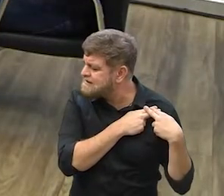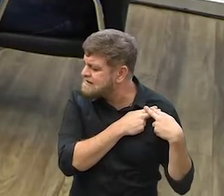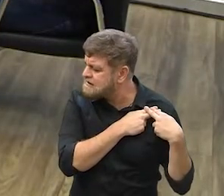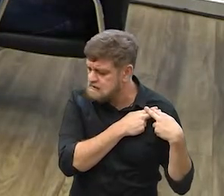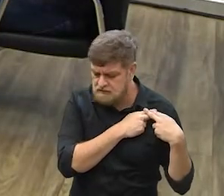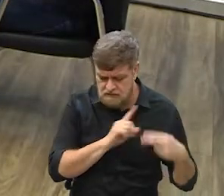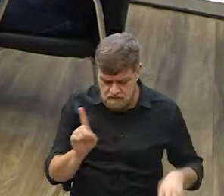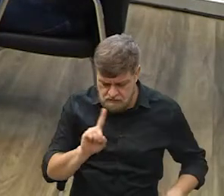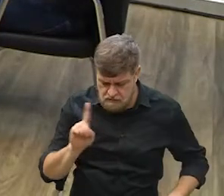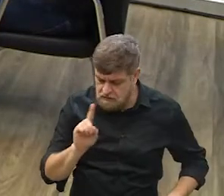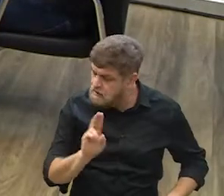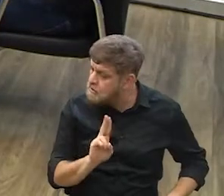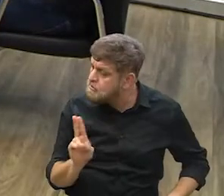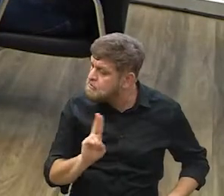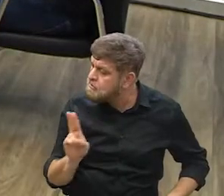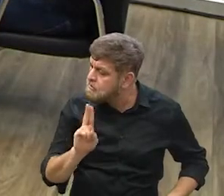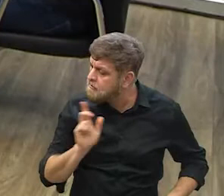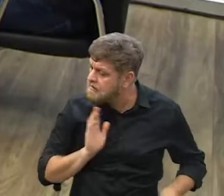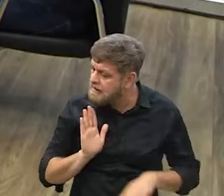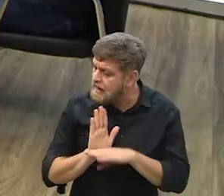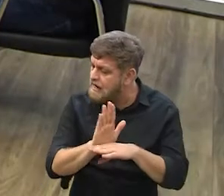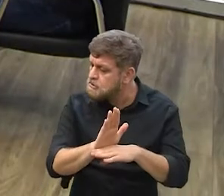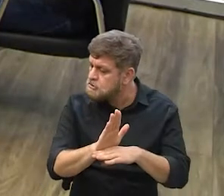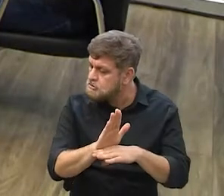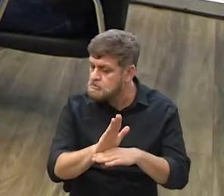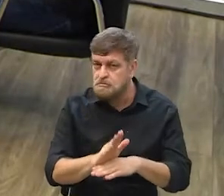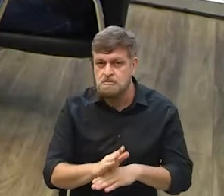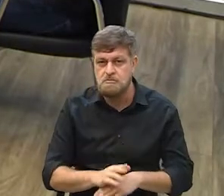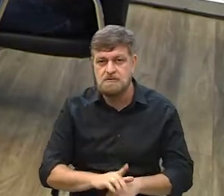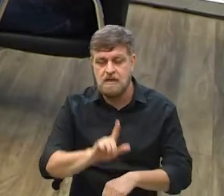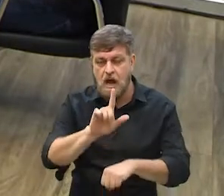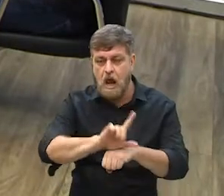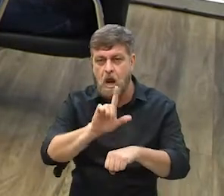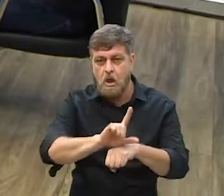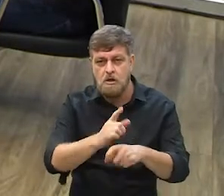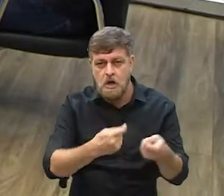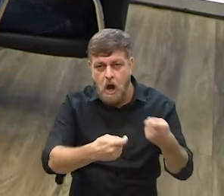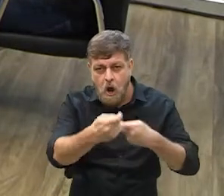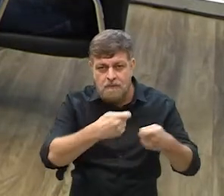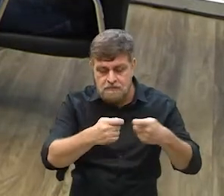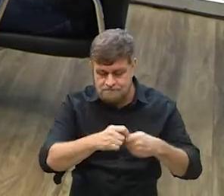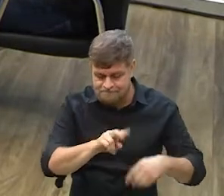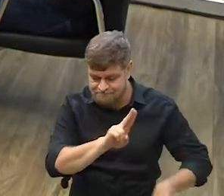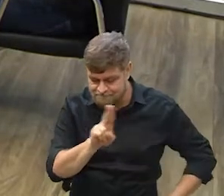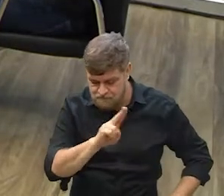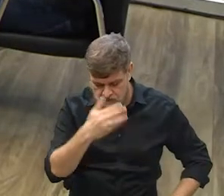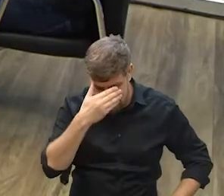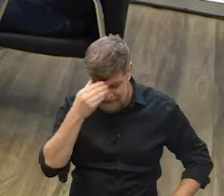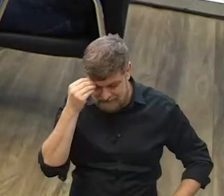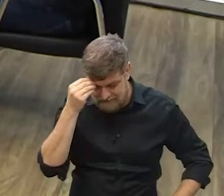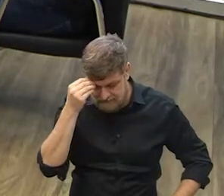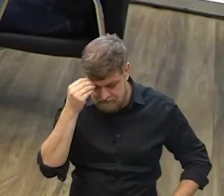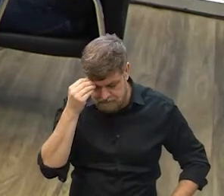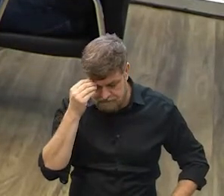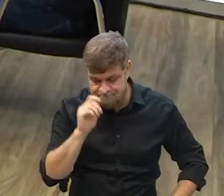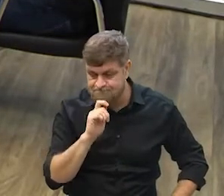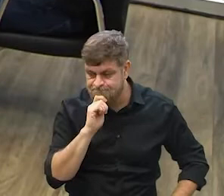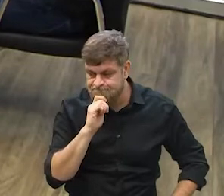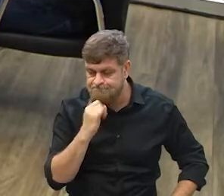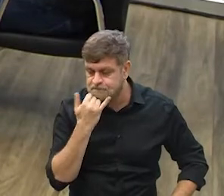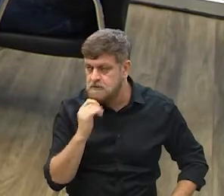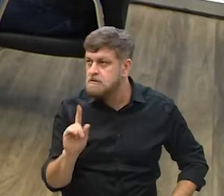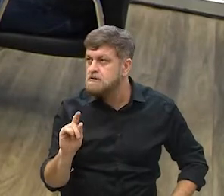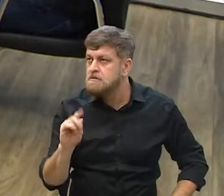Sebrae? Não. É outro, que ajuda a abrir comerciantes, ajuda a parte comercial. Me fugiu o nome agora, daqui a pouco eu recordo.